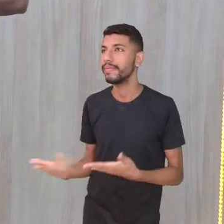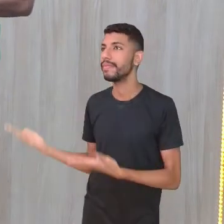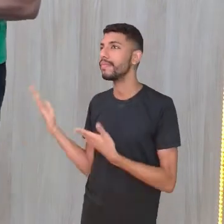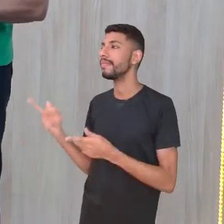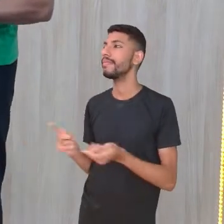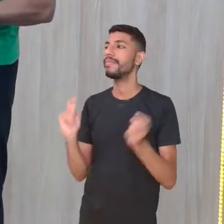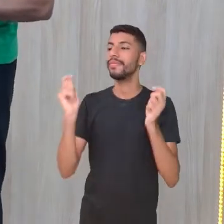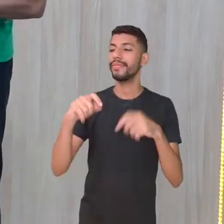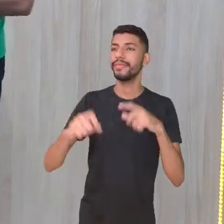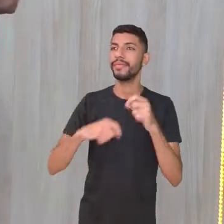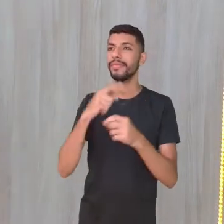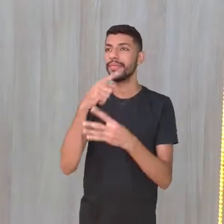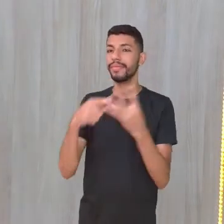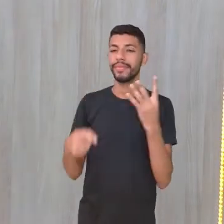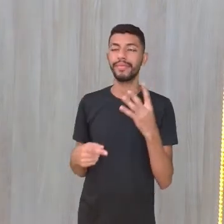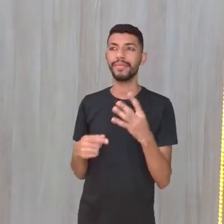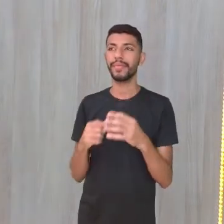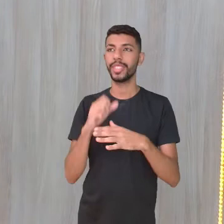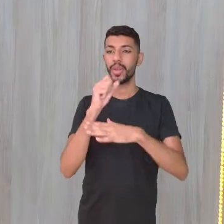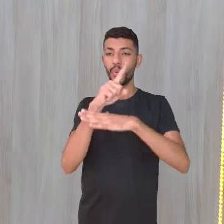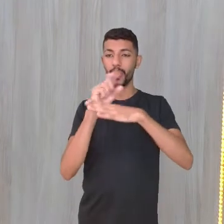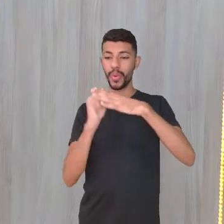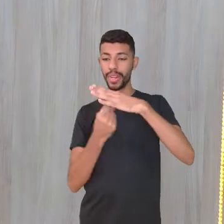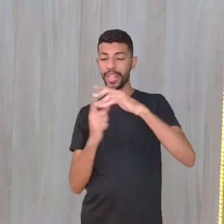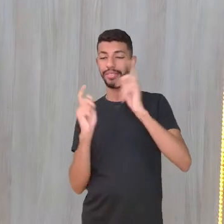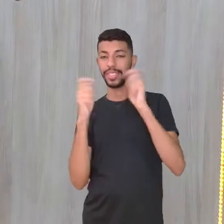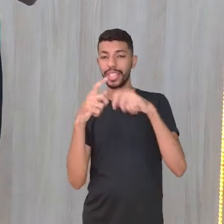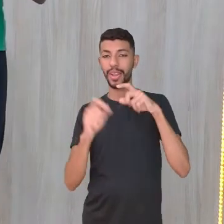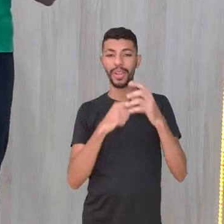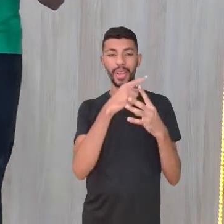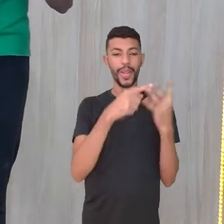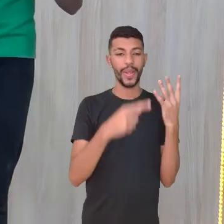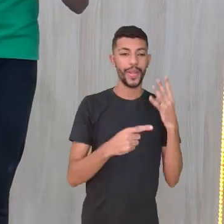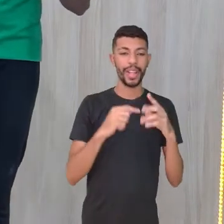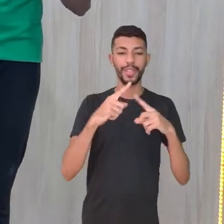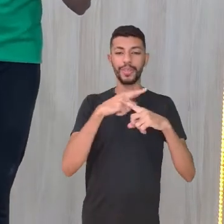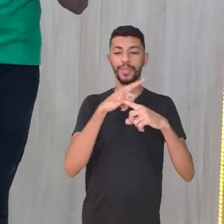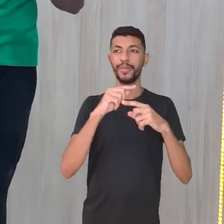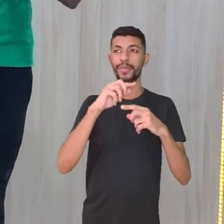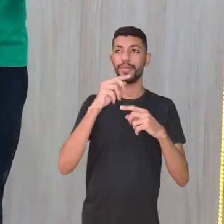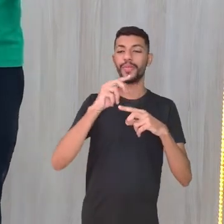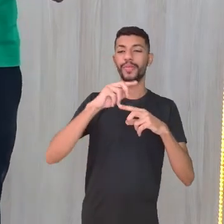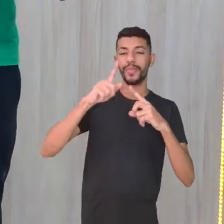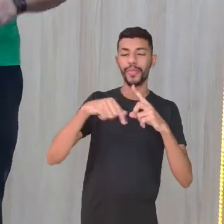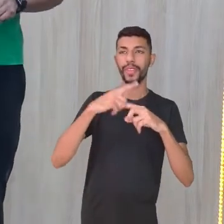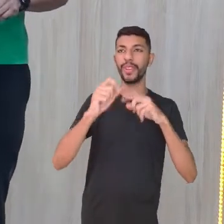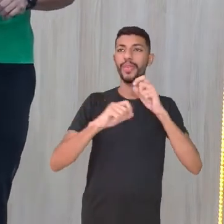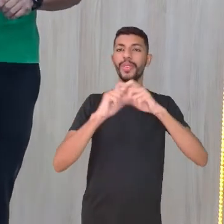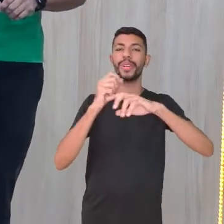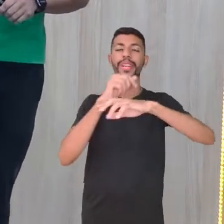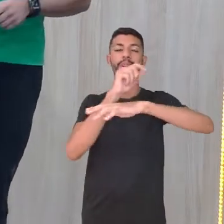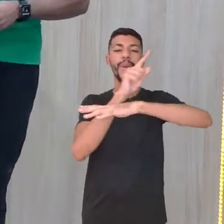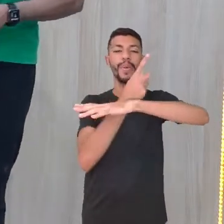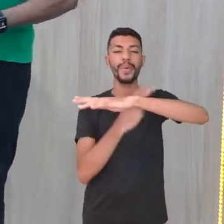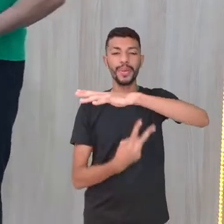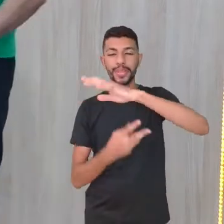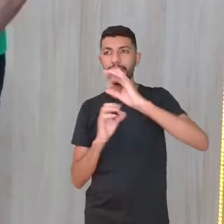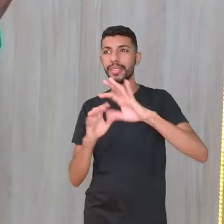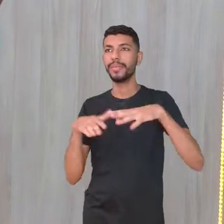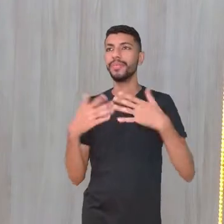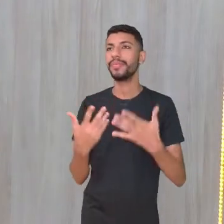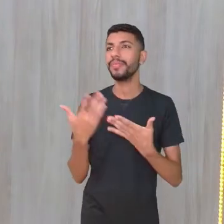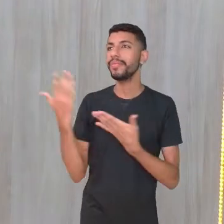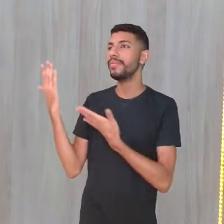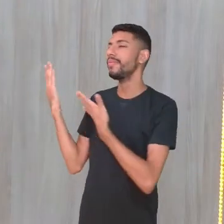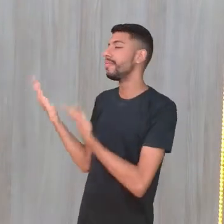aí, certo? 1/8 cabe 4 vezes dentro de 1/2, certo?